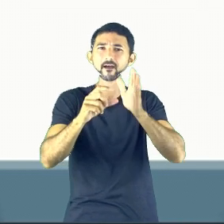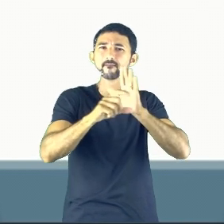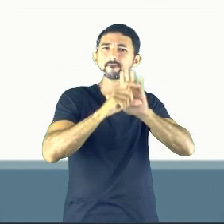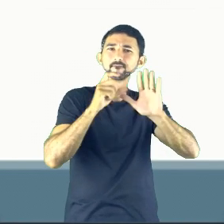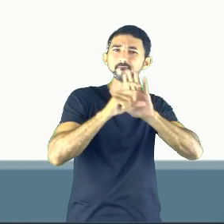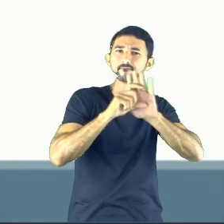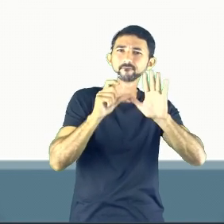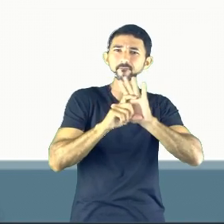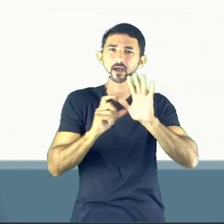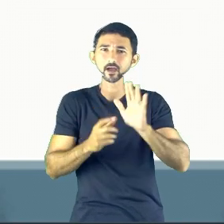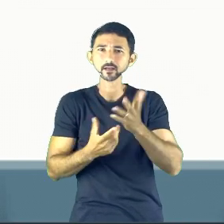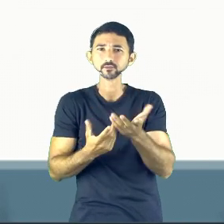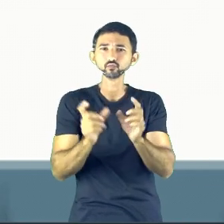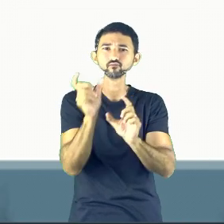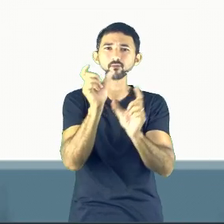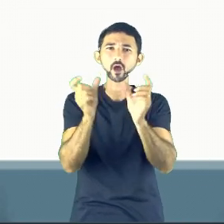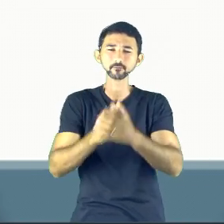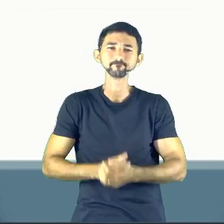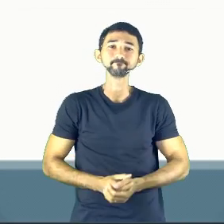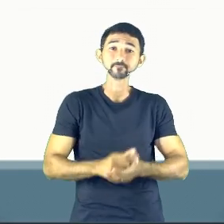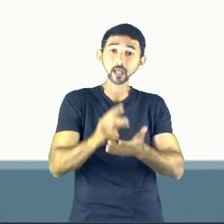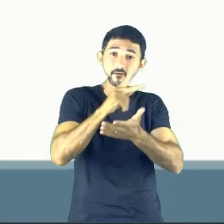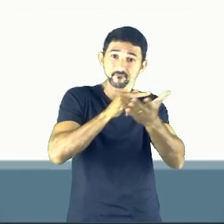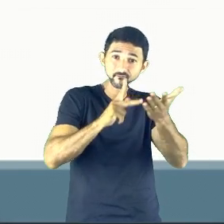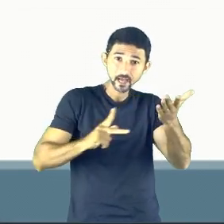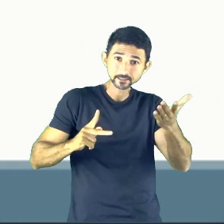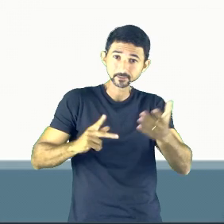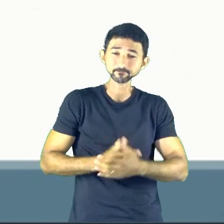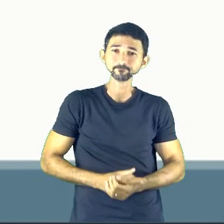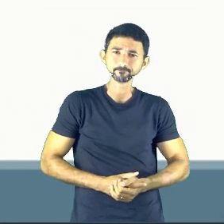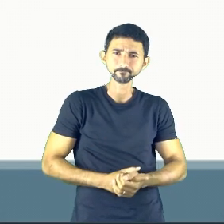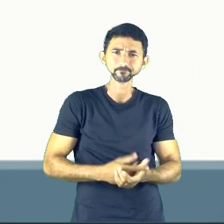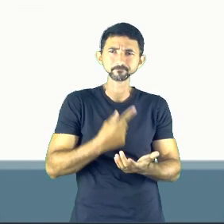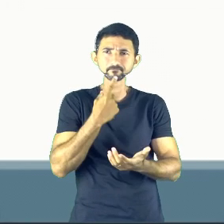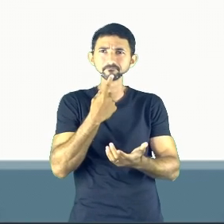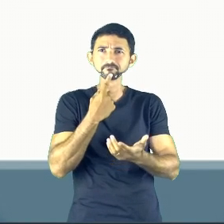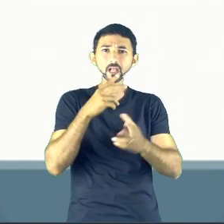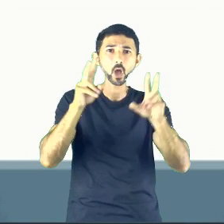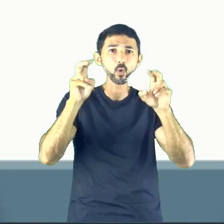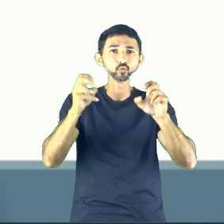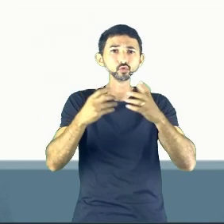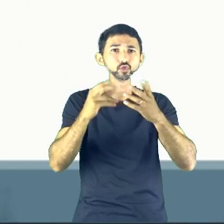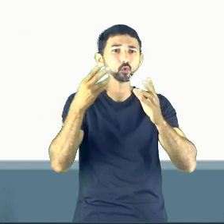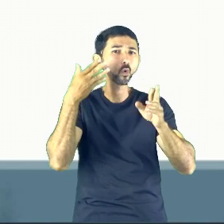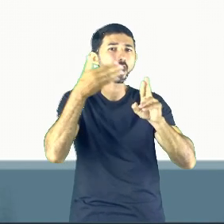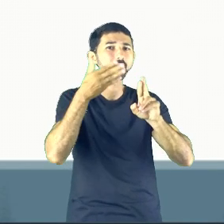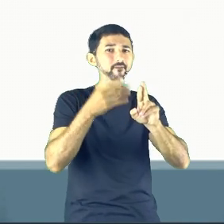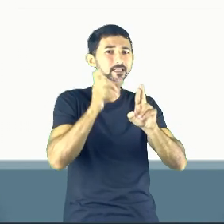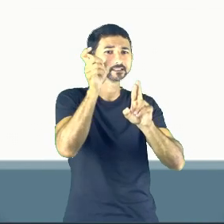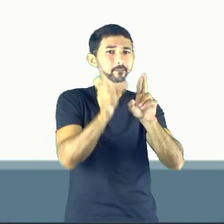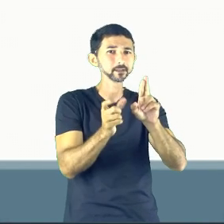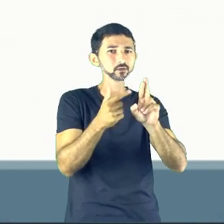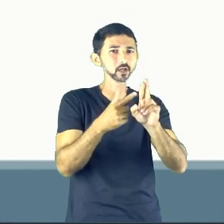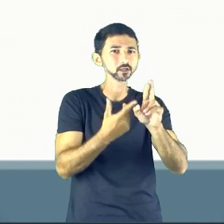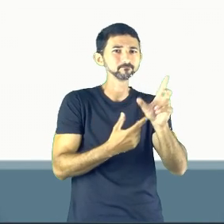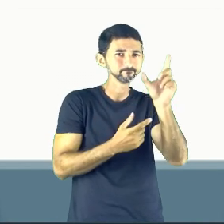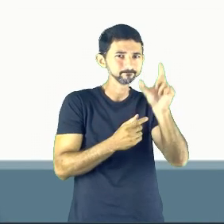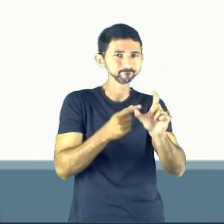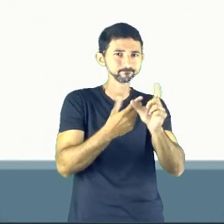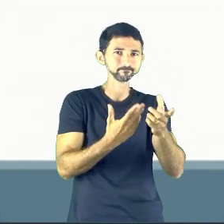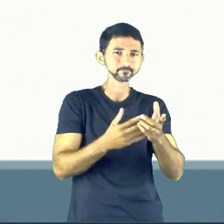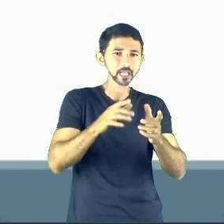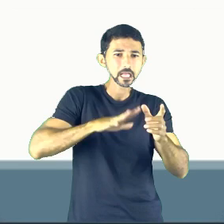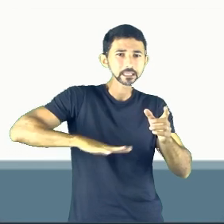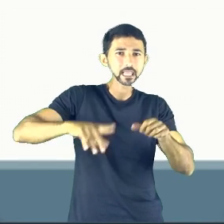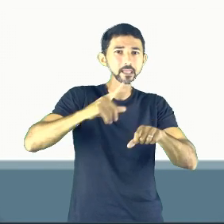em prosa, texto em parágrafos ou em versos. Os títulos geralmente fazem referência às personagens